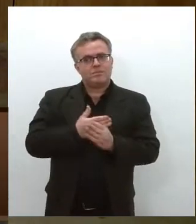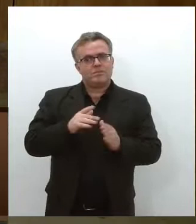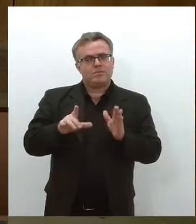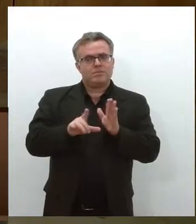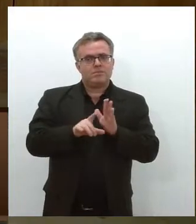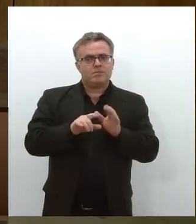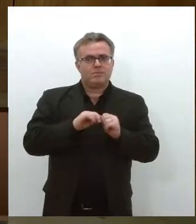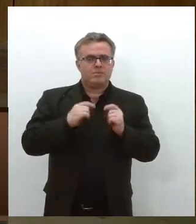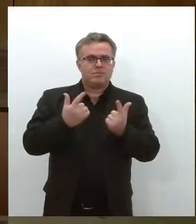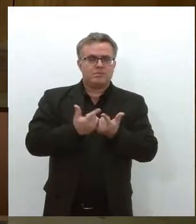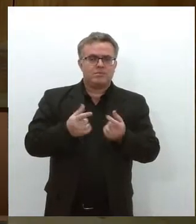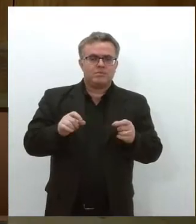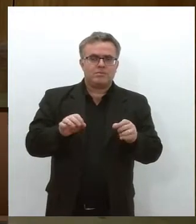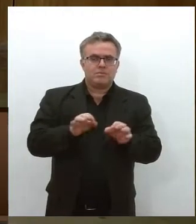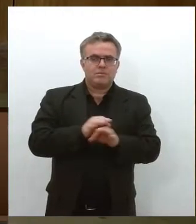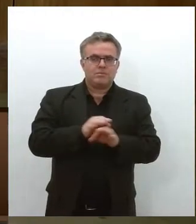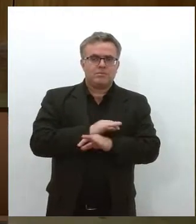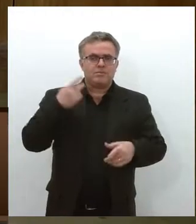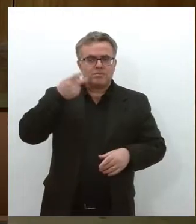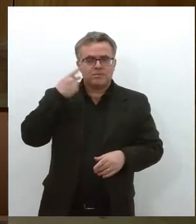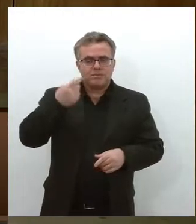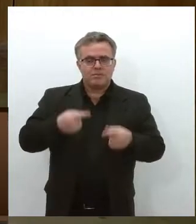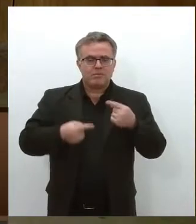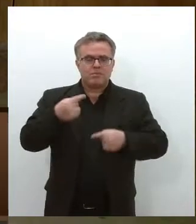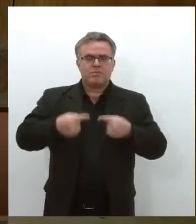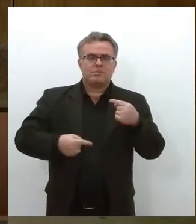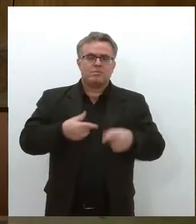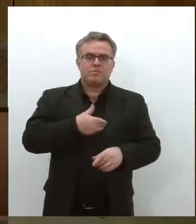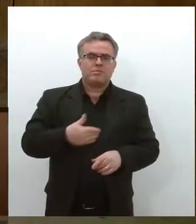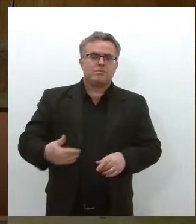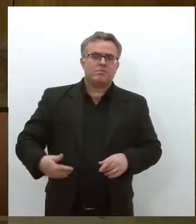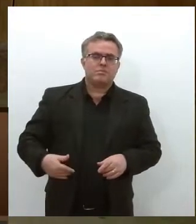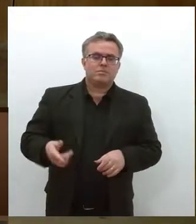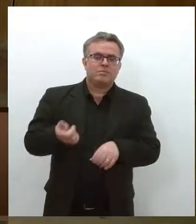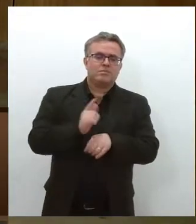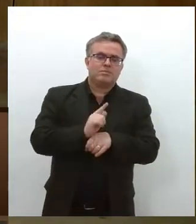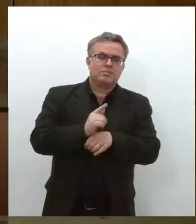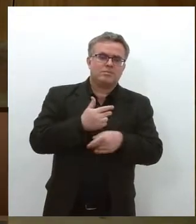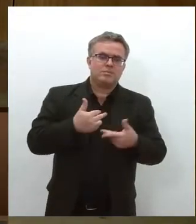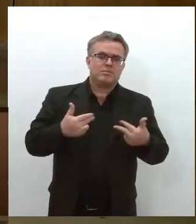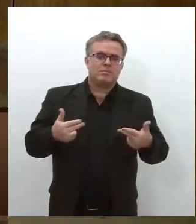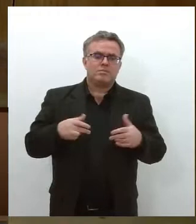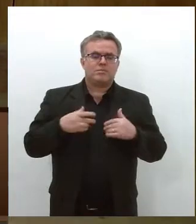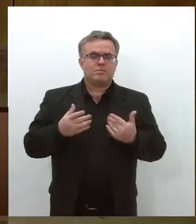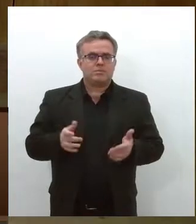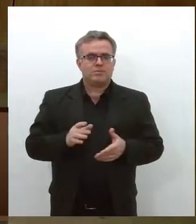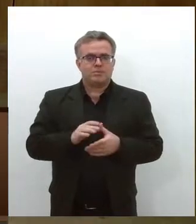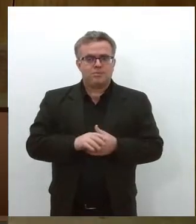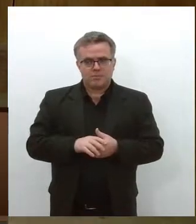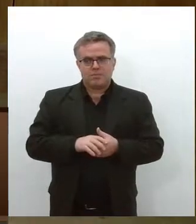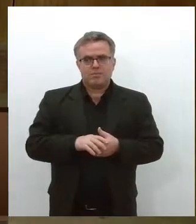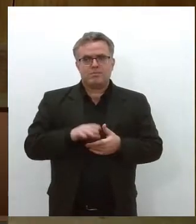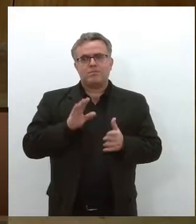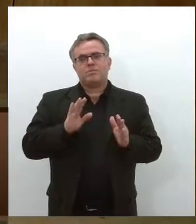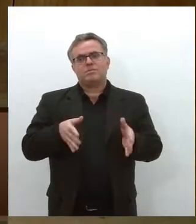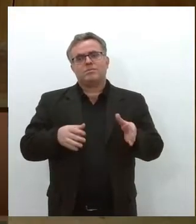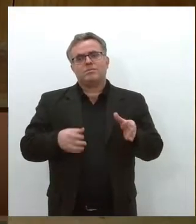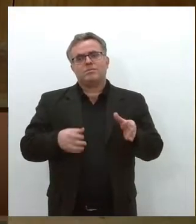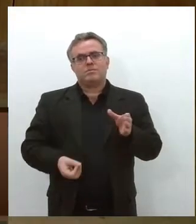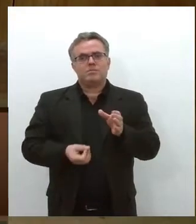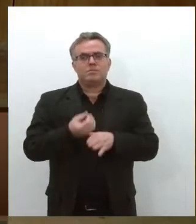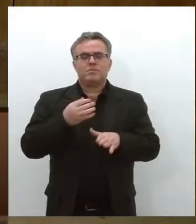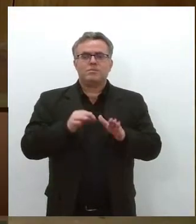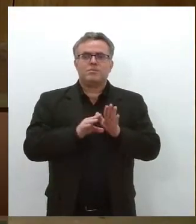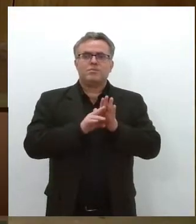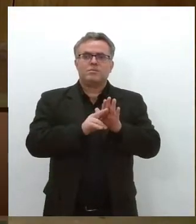MBA em políticas públicas e gestão governamental. Noemi é co-idealizadora do Representativa, que